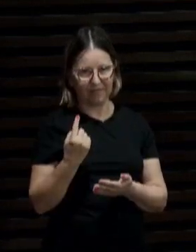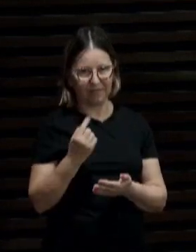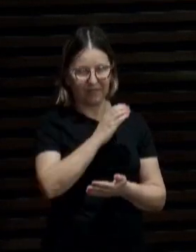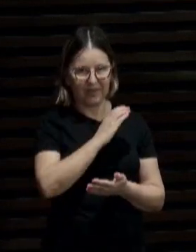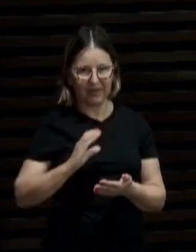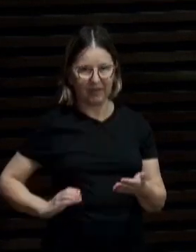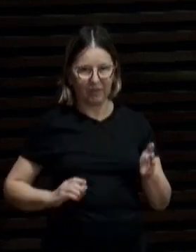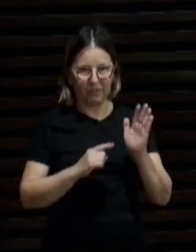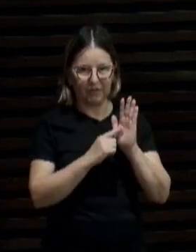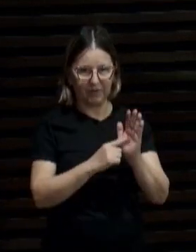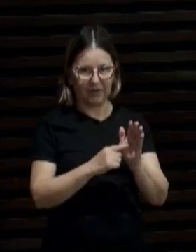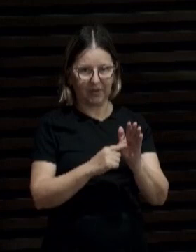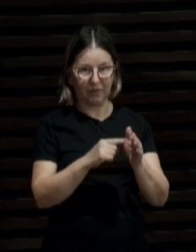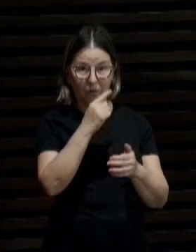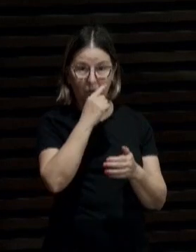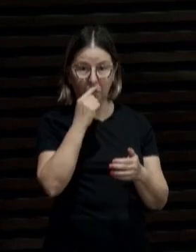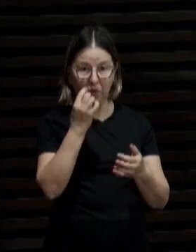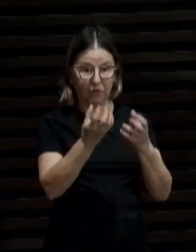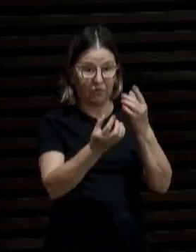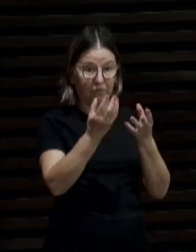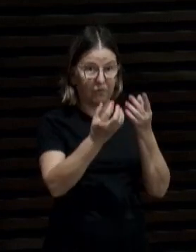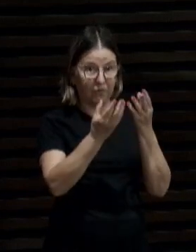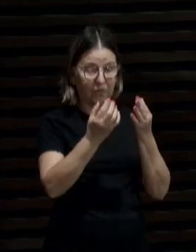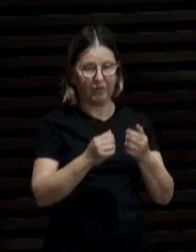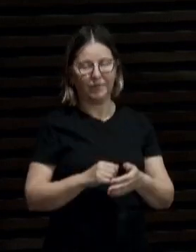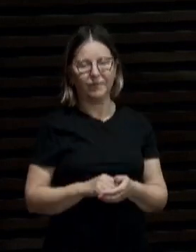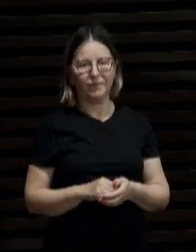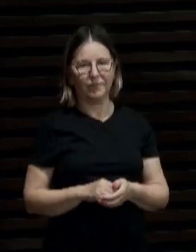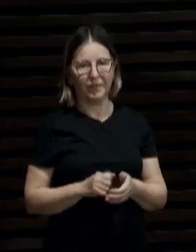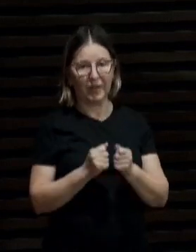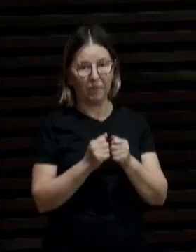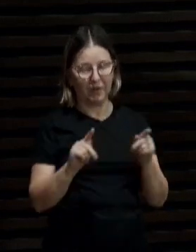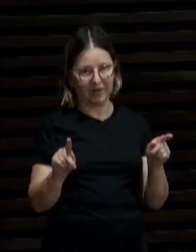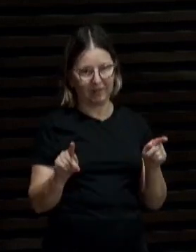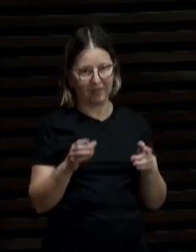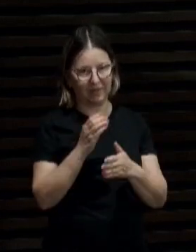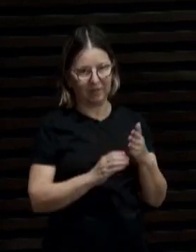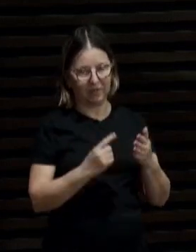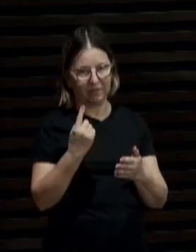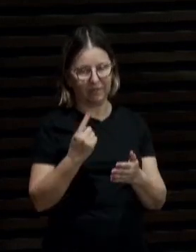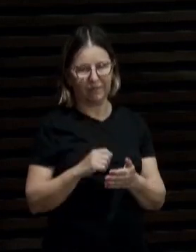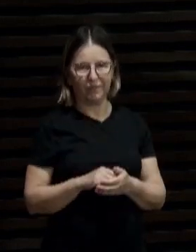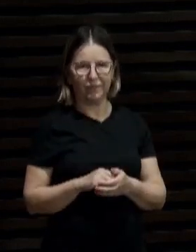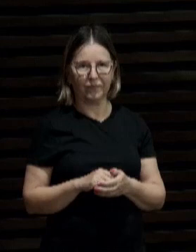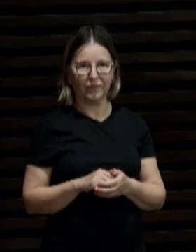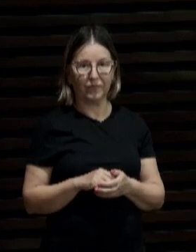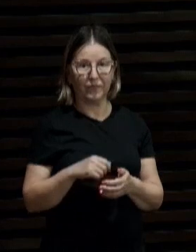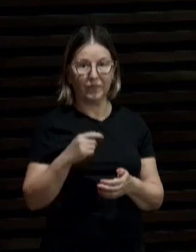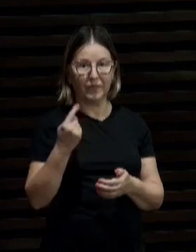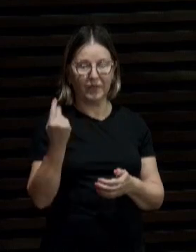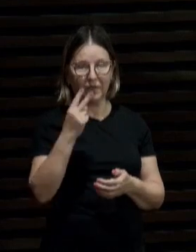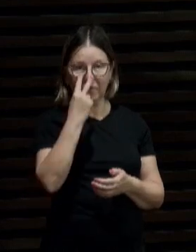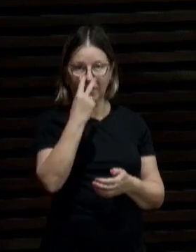descrito como tendo olhos de fogo. Em Apocalipse 1, ele tem olhos, é aquele que vê. E o seu olhar, ao mesmo tempo